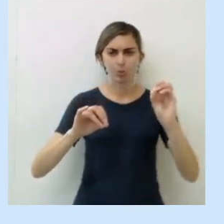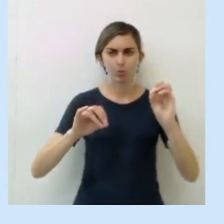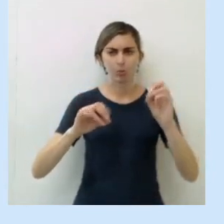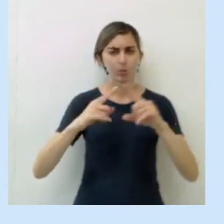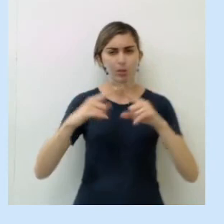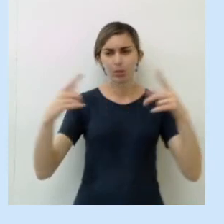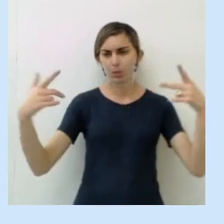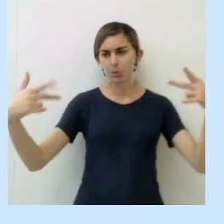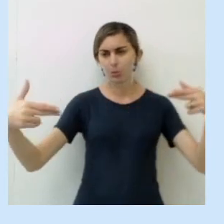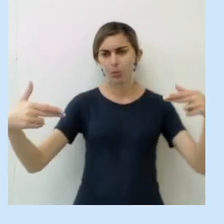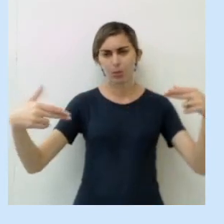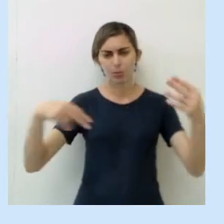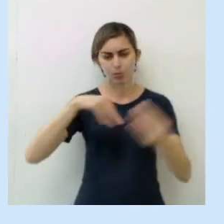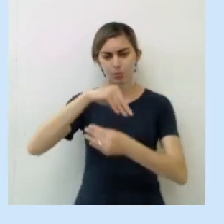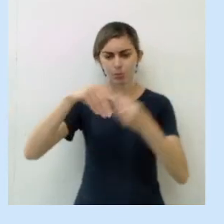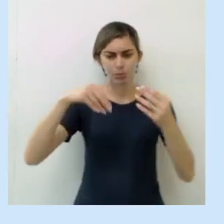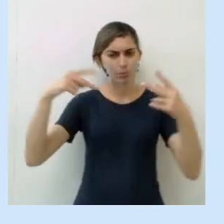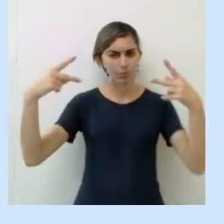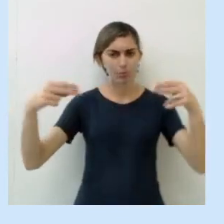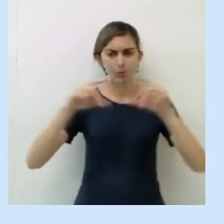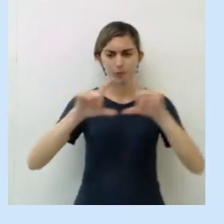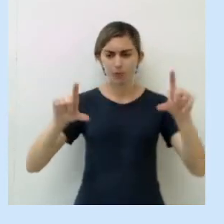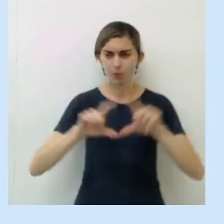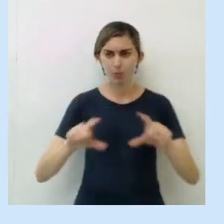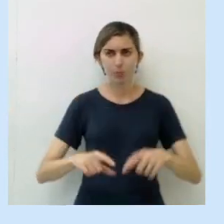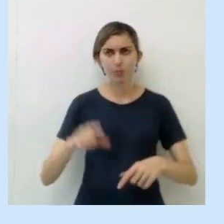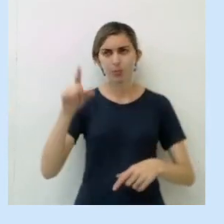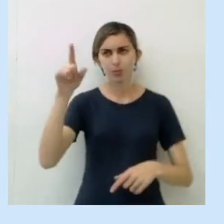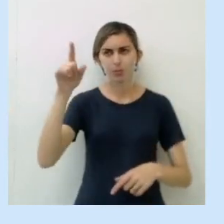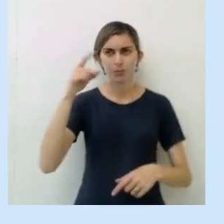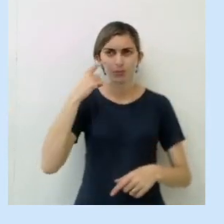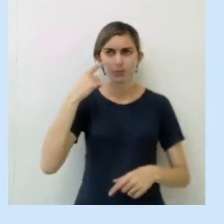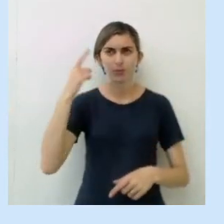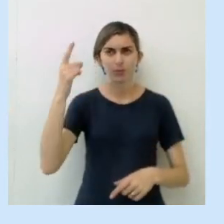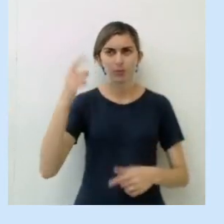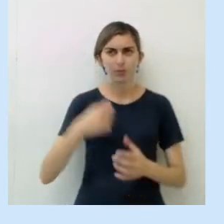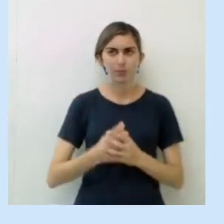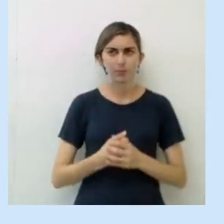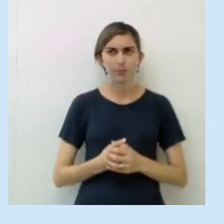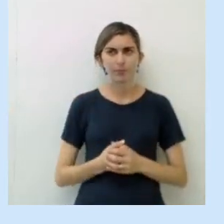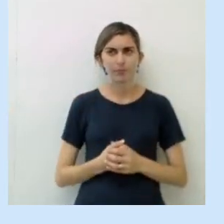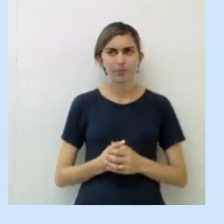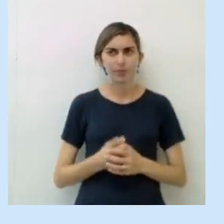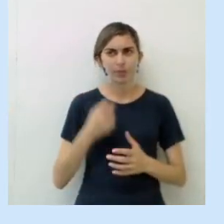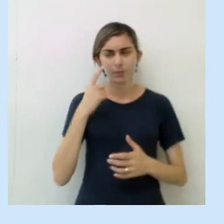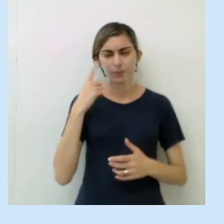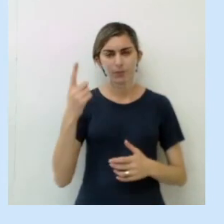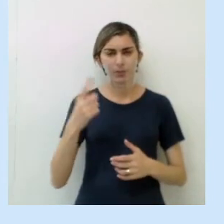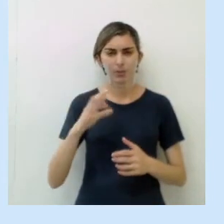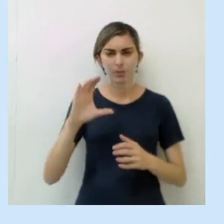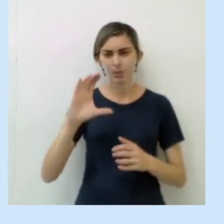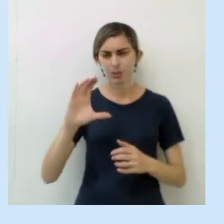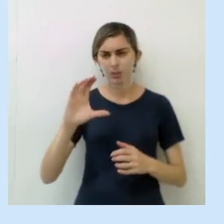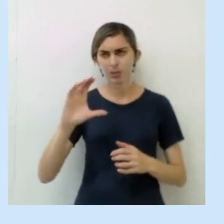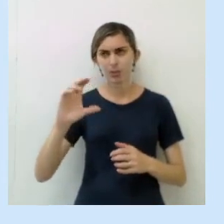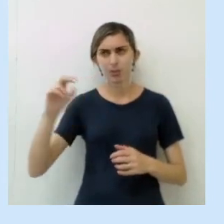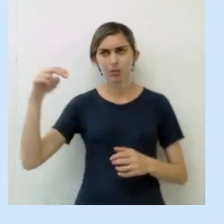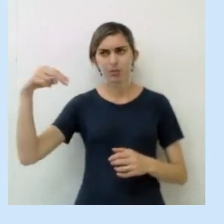eles têm a mesma fórmula geral, que é aquela formulinha aqui, cadê a canetinha, quando estou vendo ela aqui?